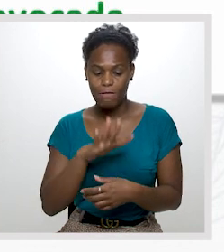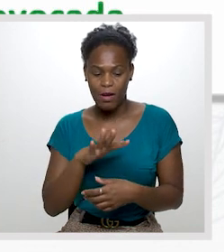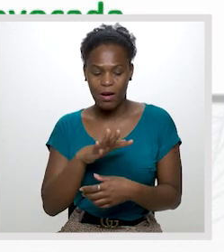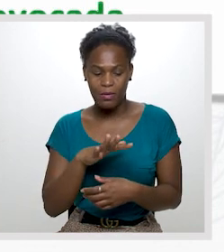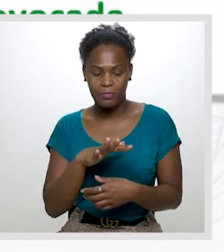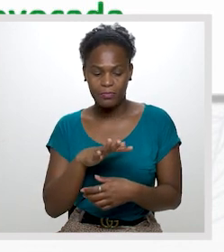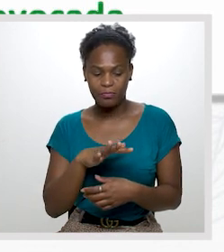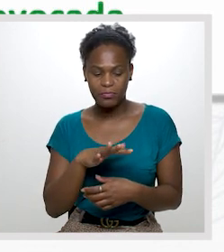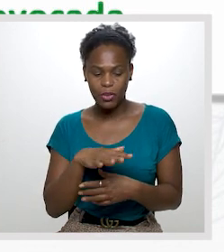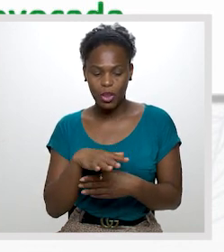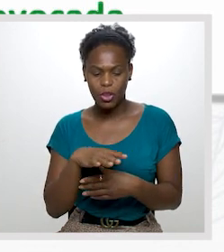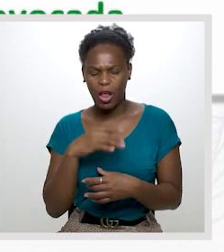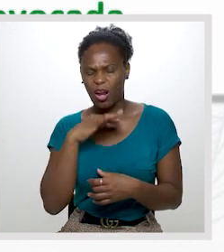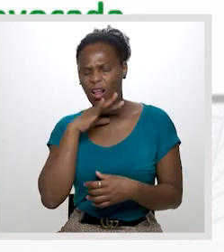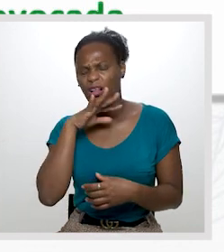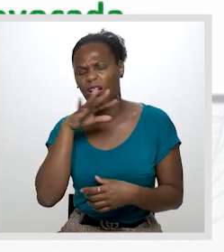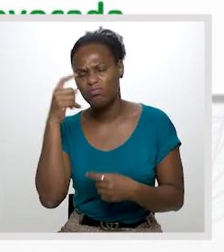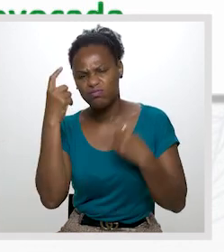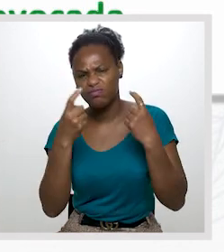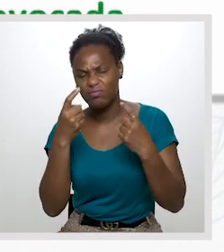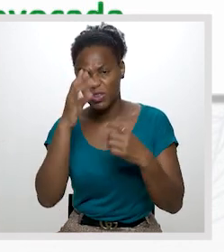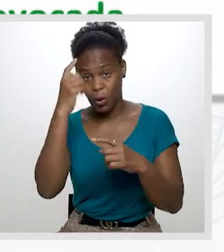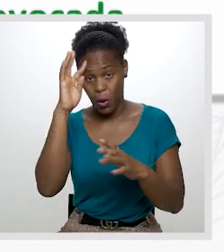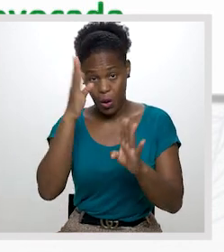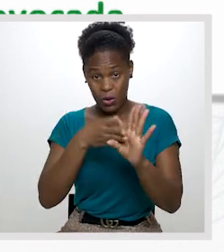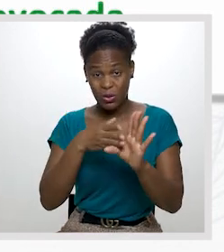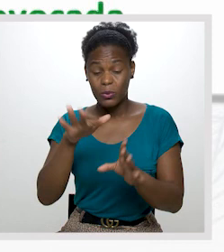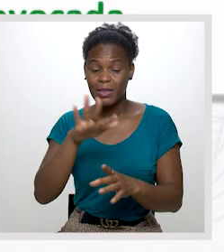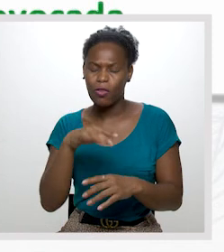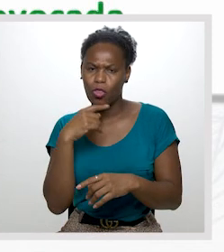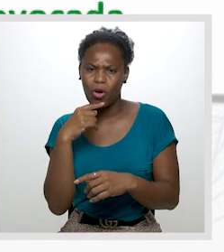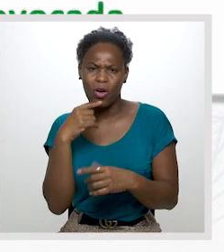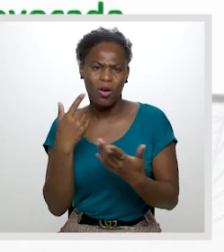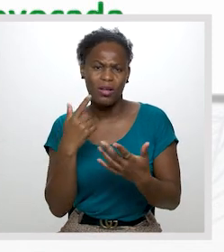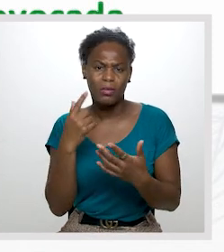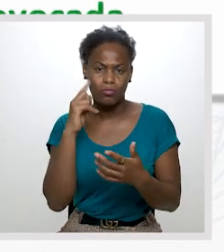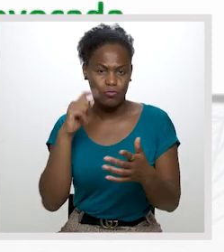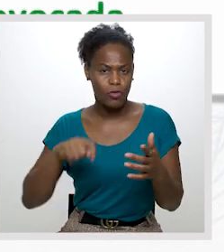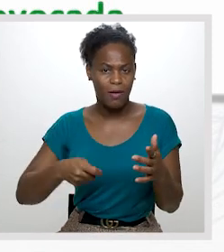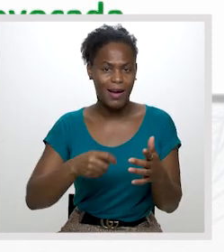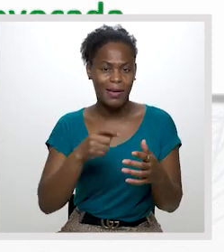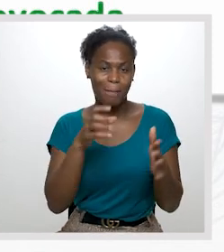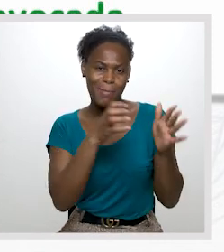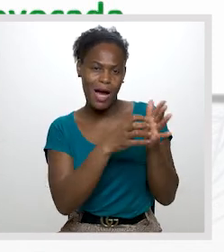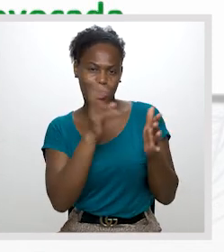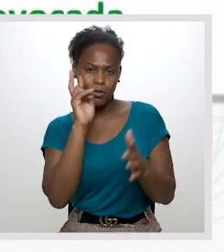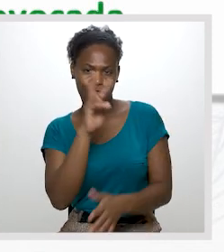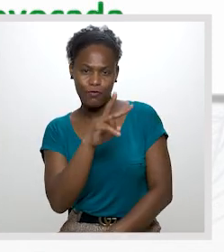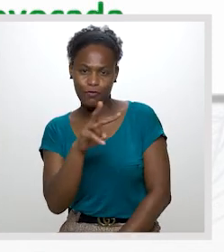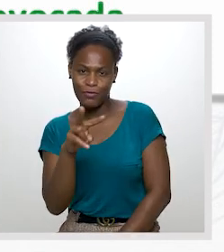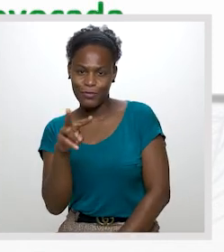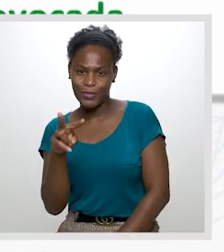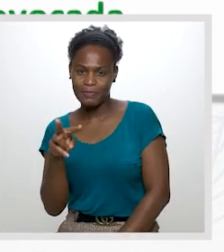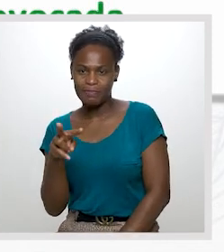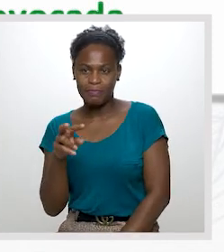Essa espécie de enjoo psicológico que o poeta sente é causado pela doçura provocada pela imagem que